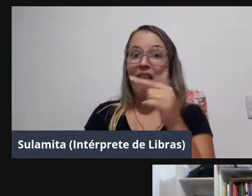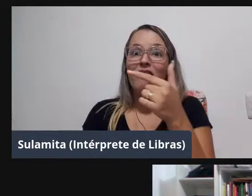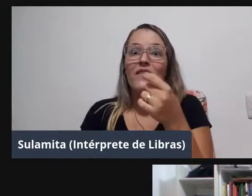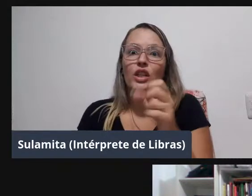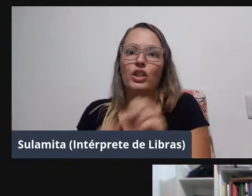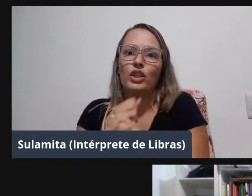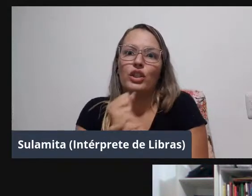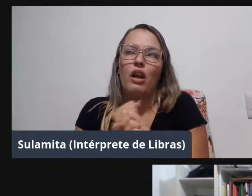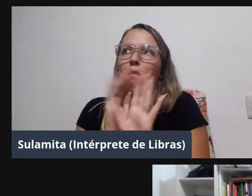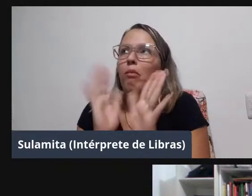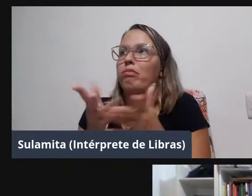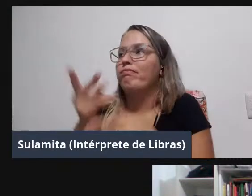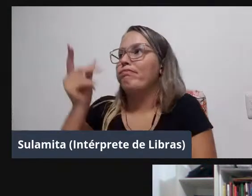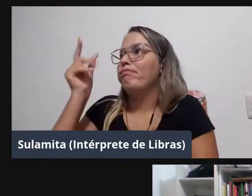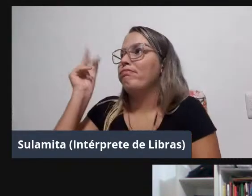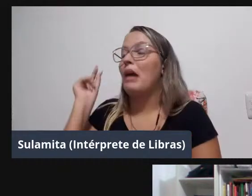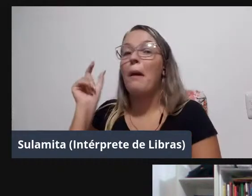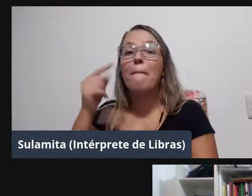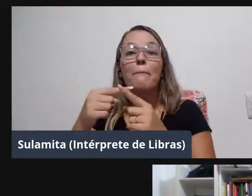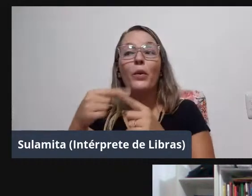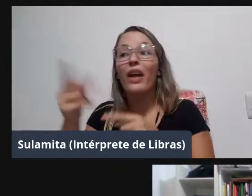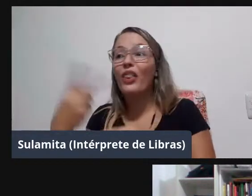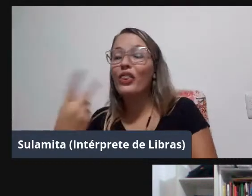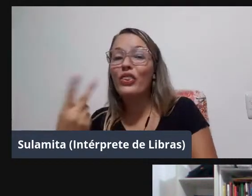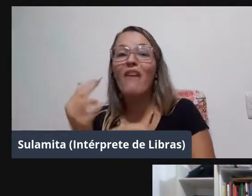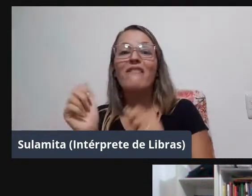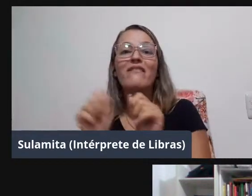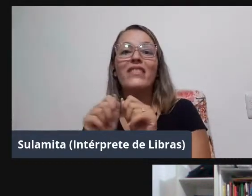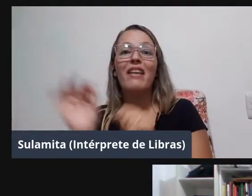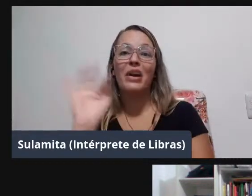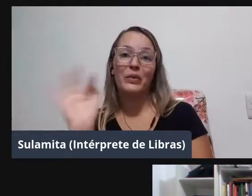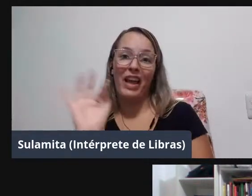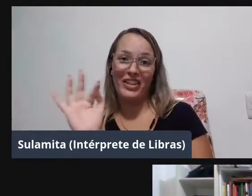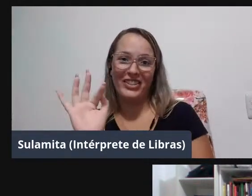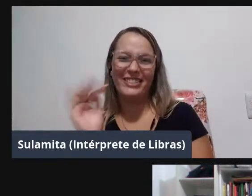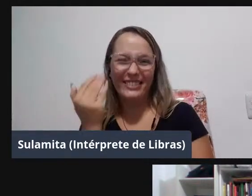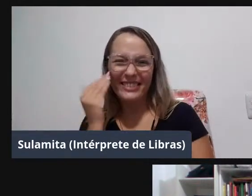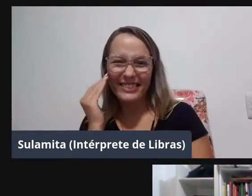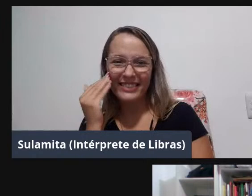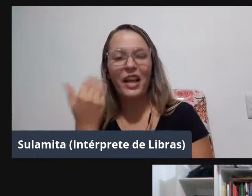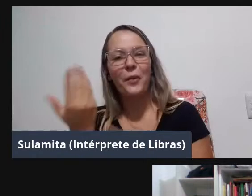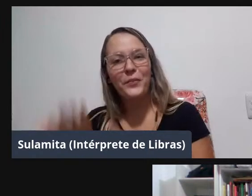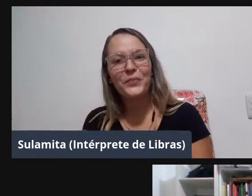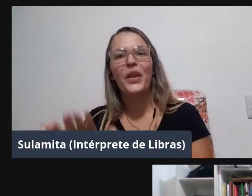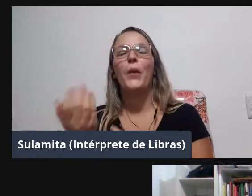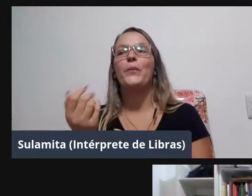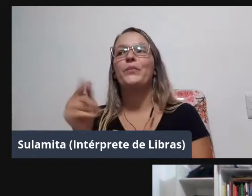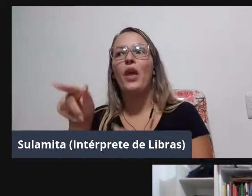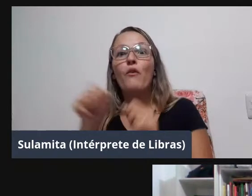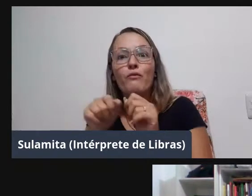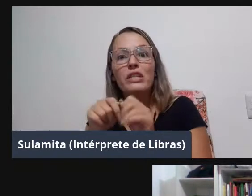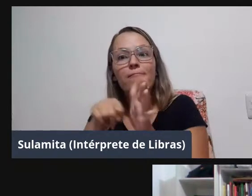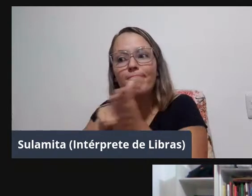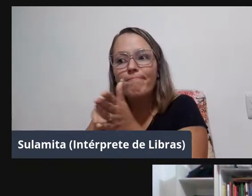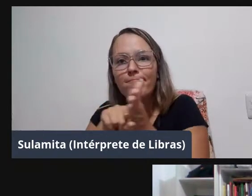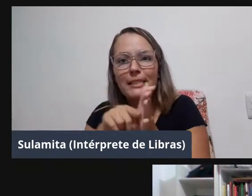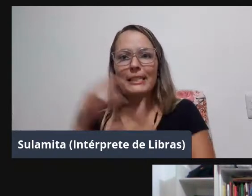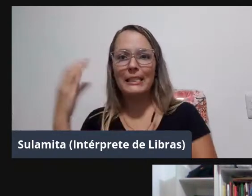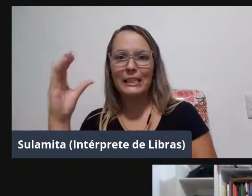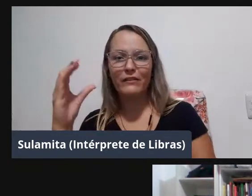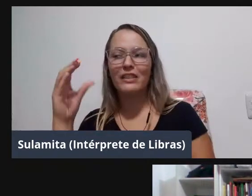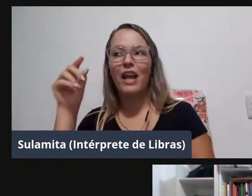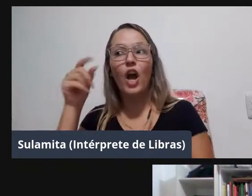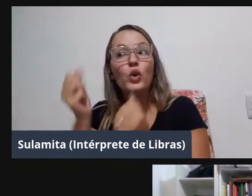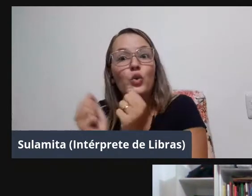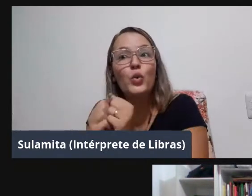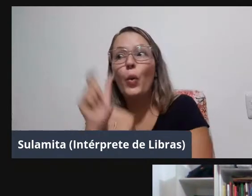história. E eu fiz iniciação científica, né, no mesmo lugar que ele, com a mesma orientadora. Eu vou falar disso nos slides